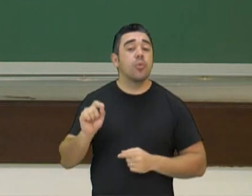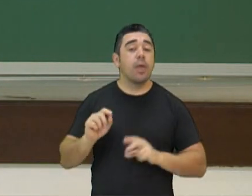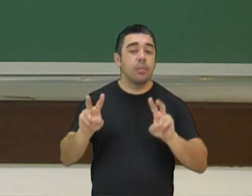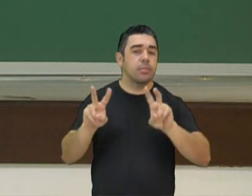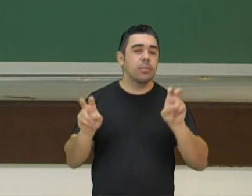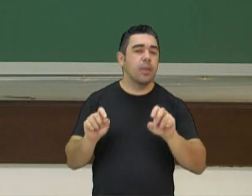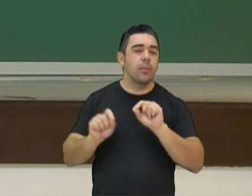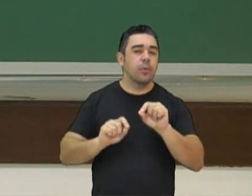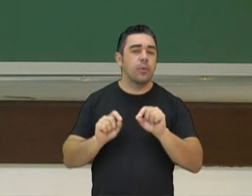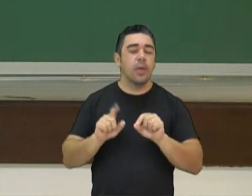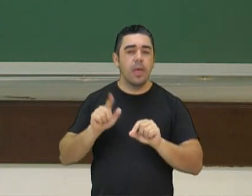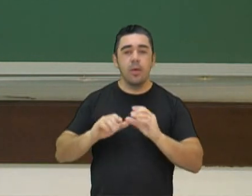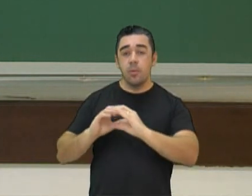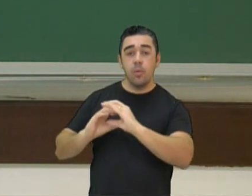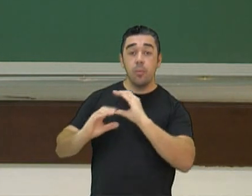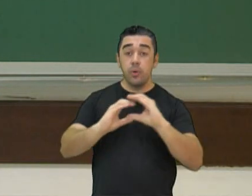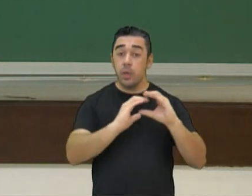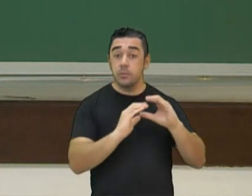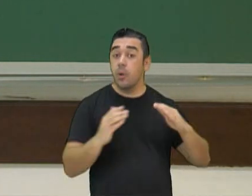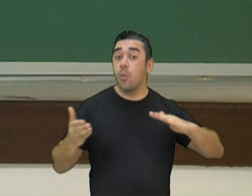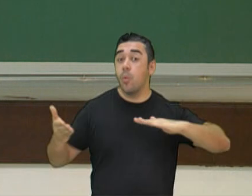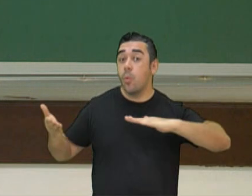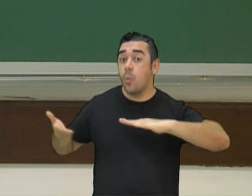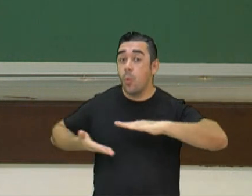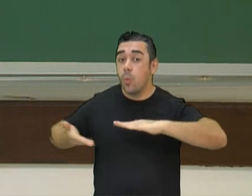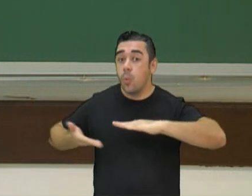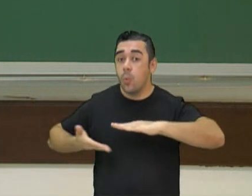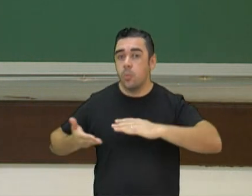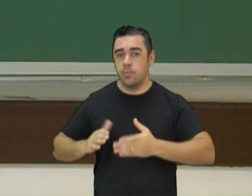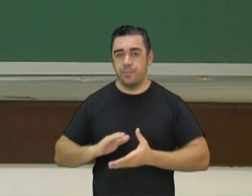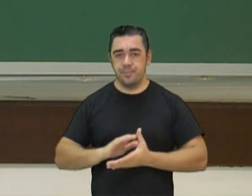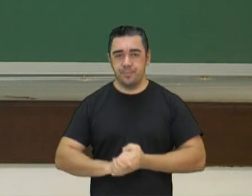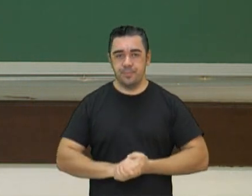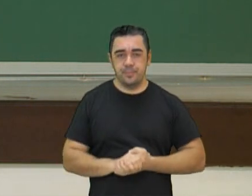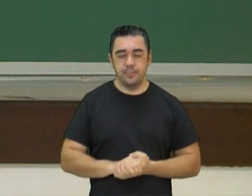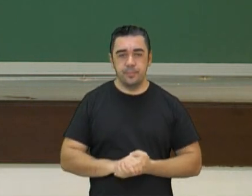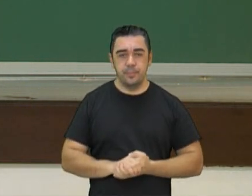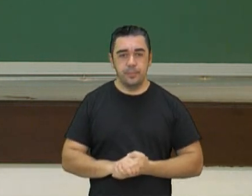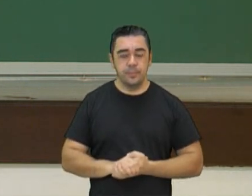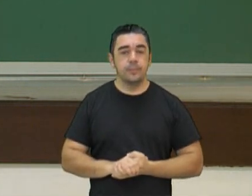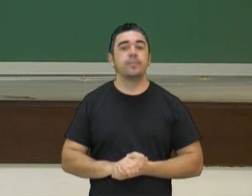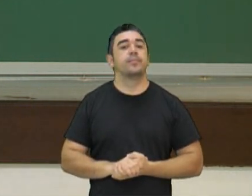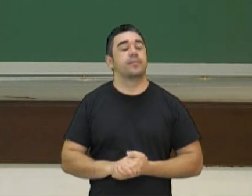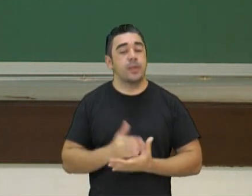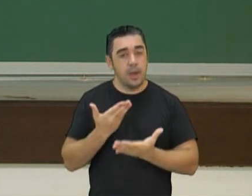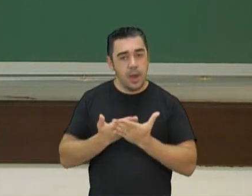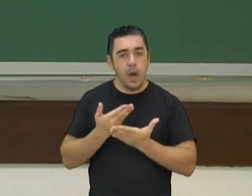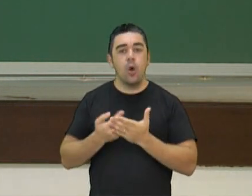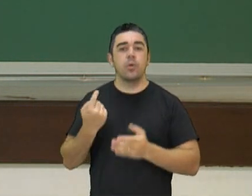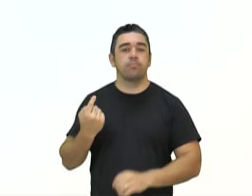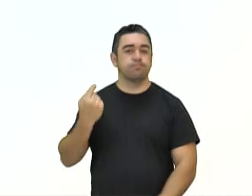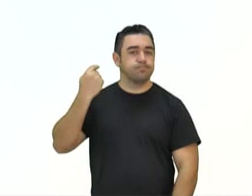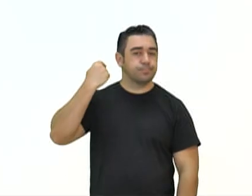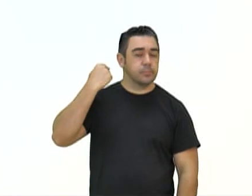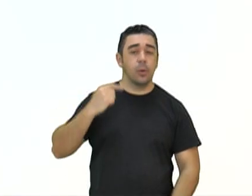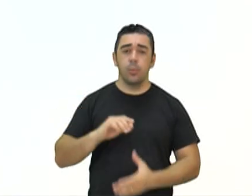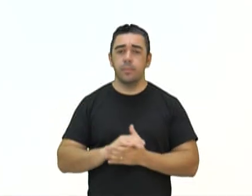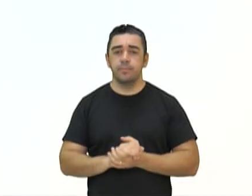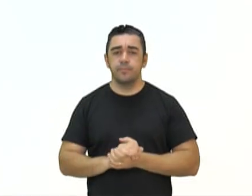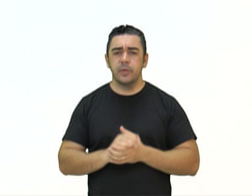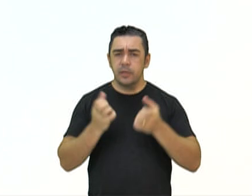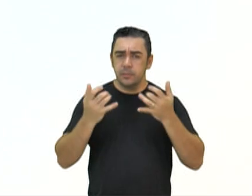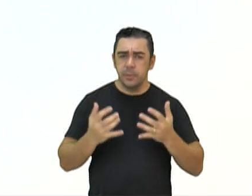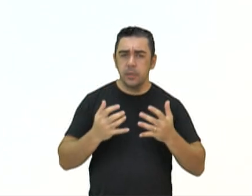são os meios de comunicação contemporâneos. Então, nas aulas anteriores, falamos de